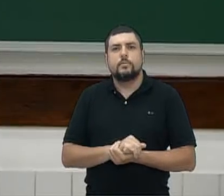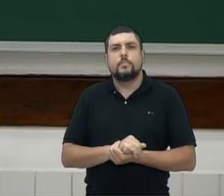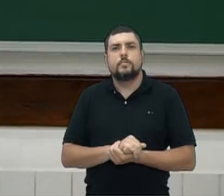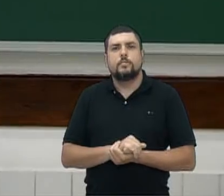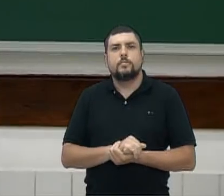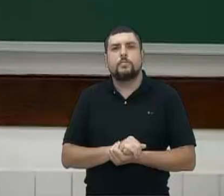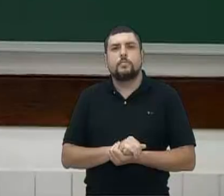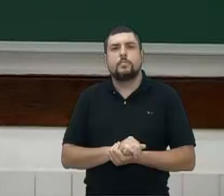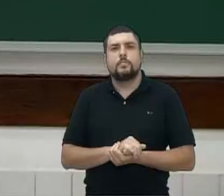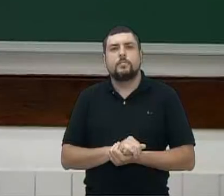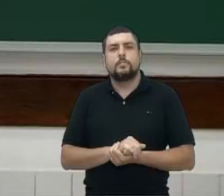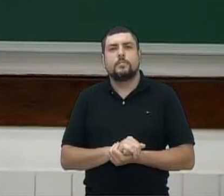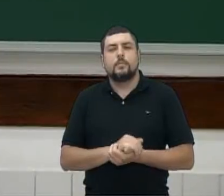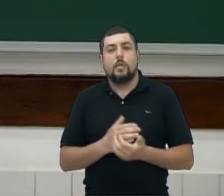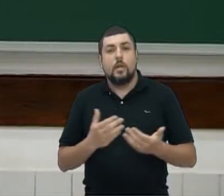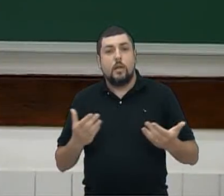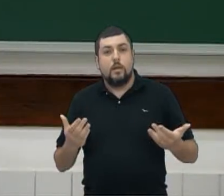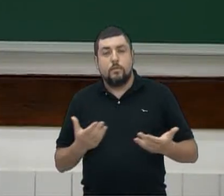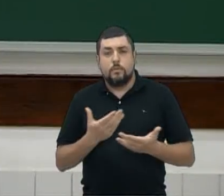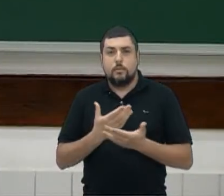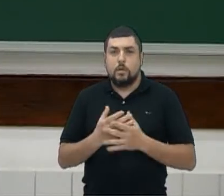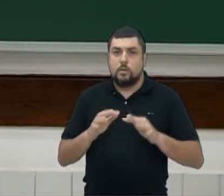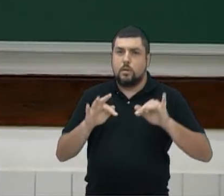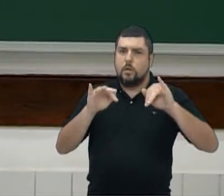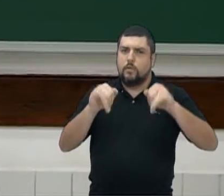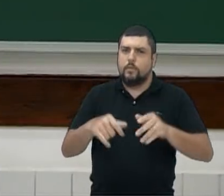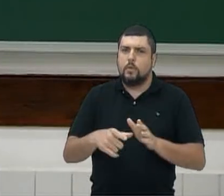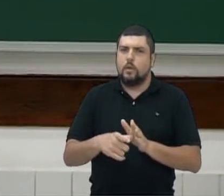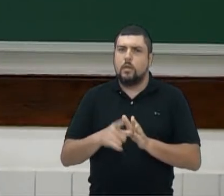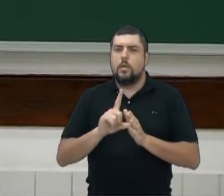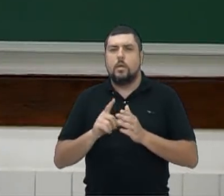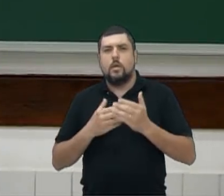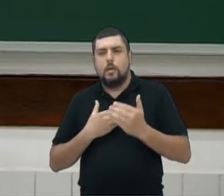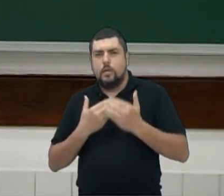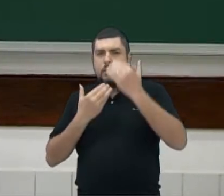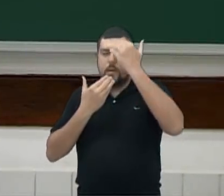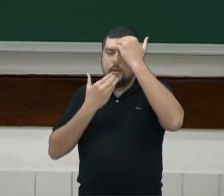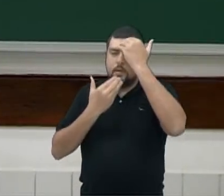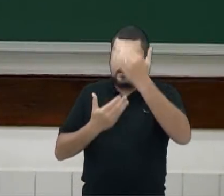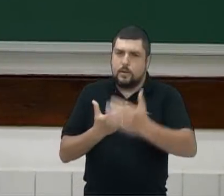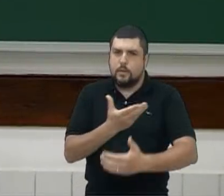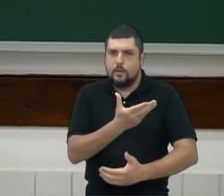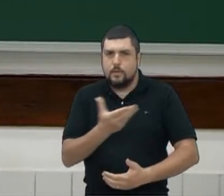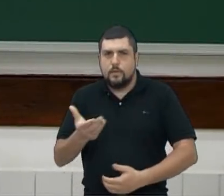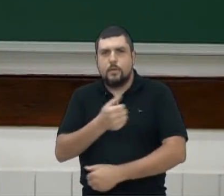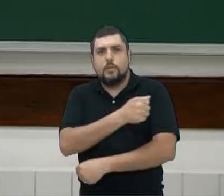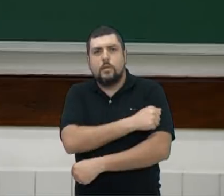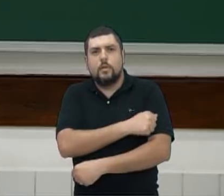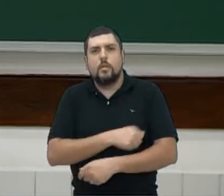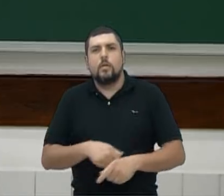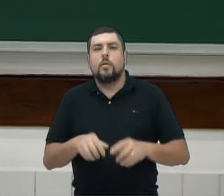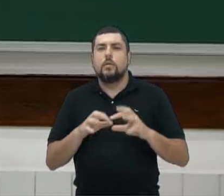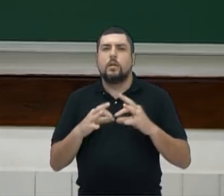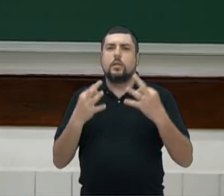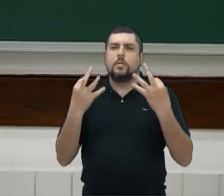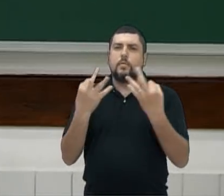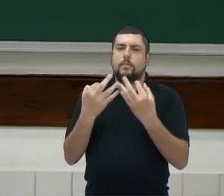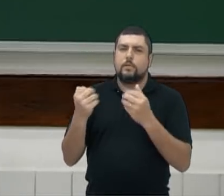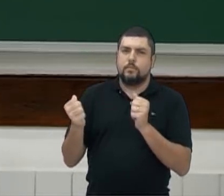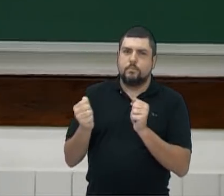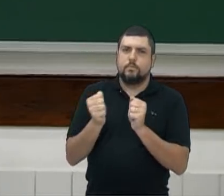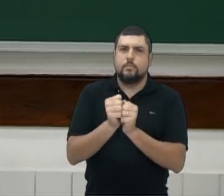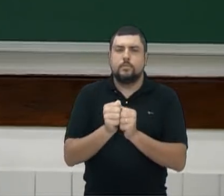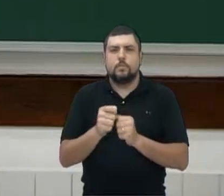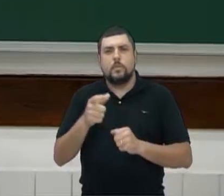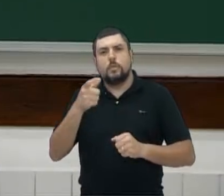Quero, já antes do término da nossa aula, agradecer a você, estudante, a sua família que está acompanhando essas aulas